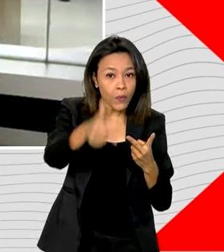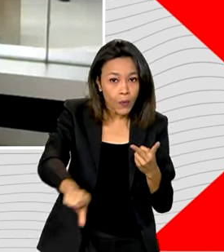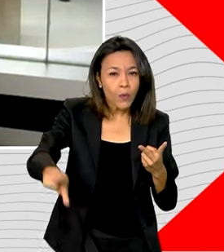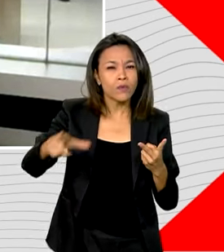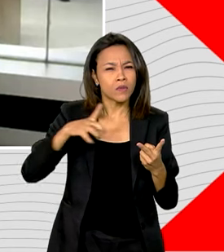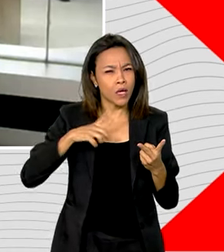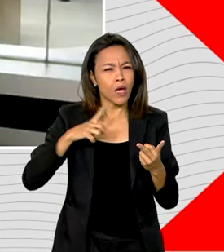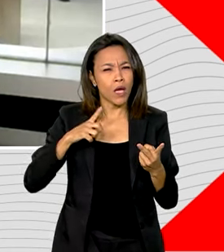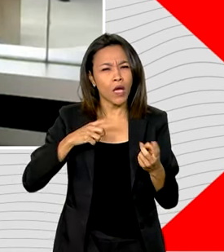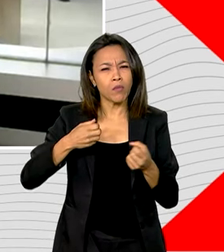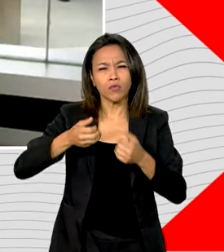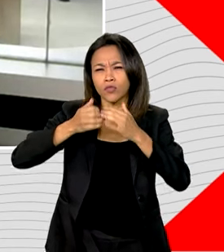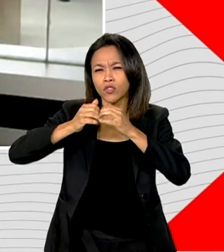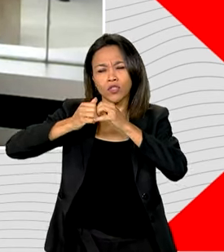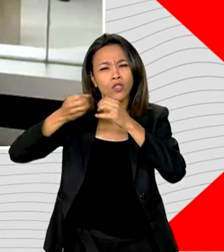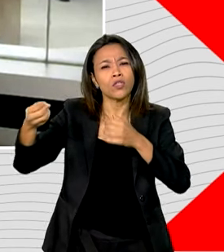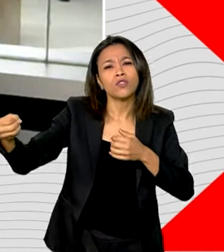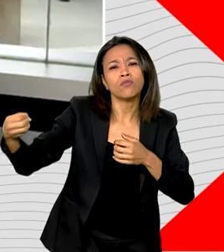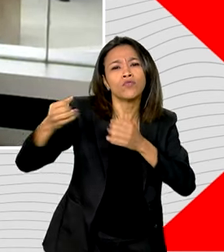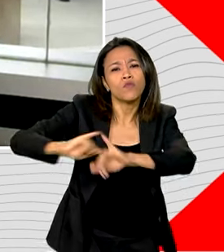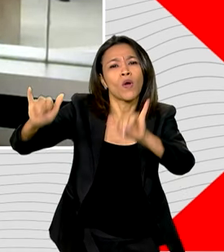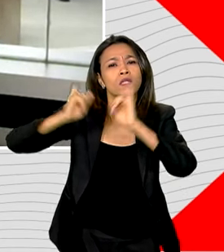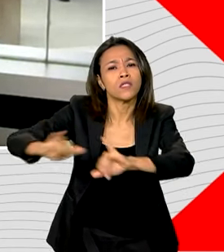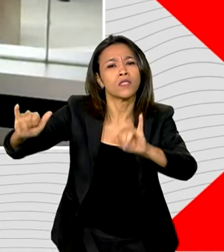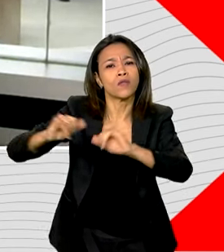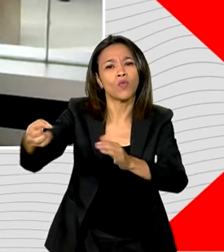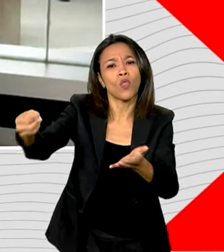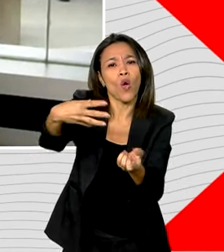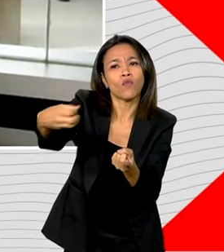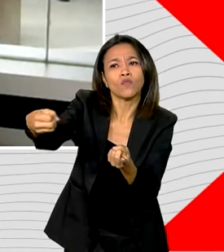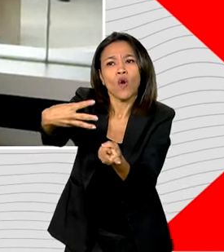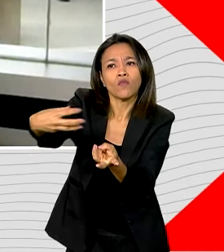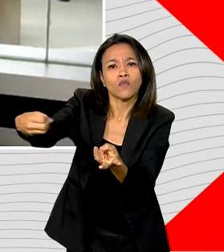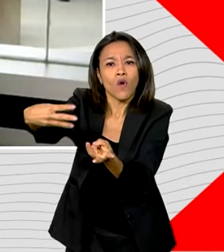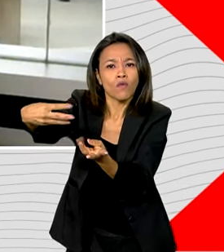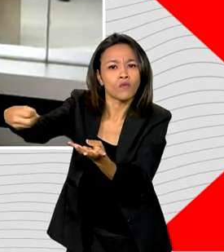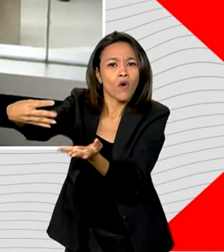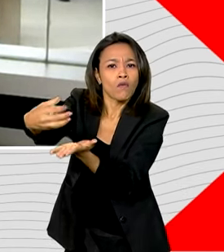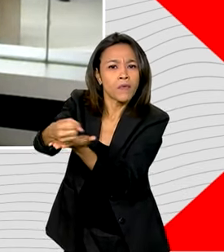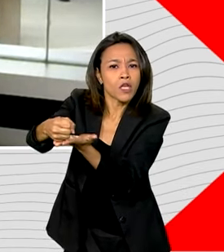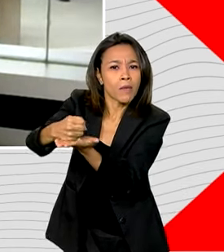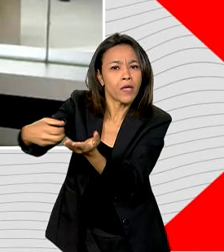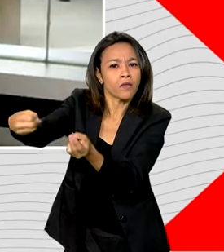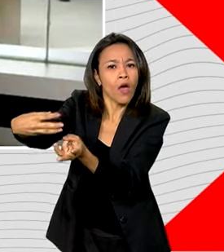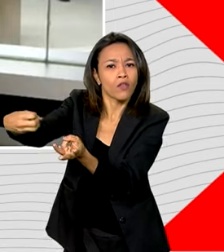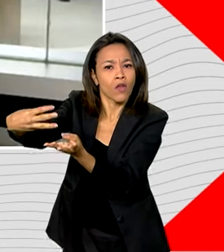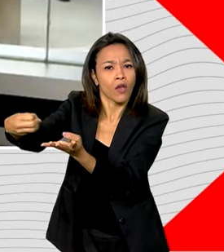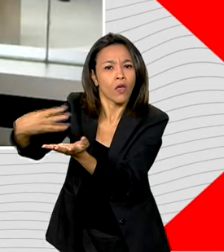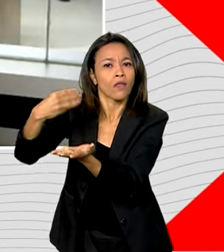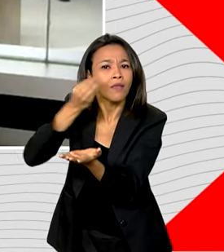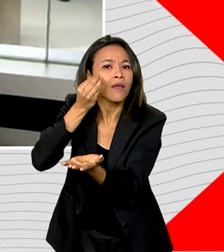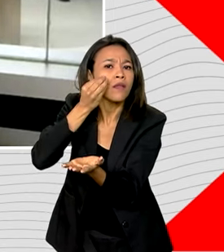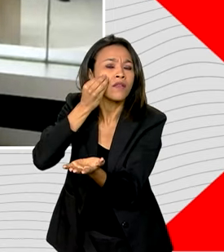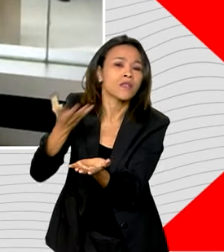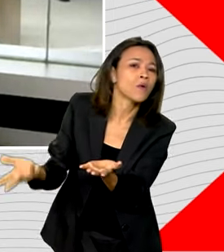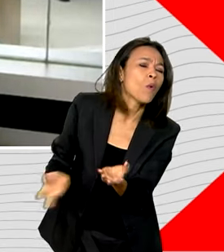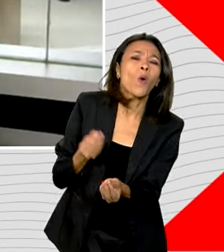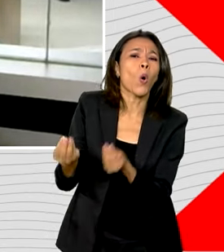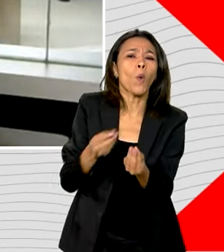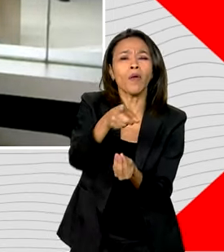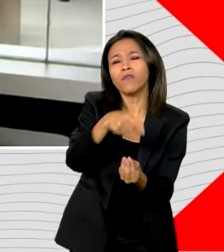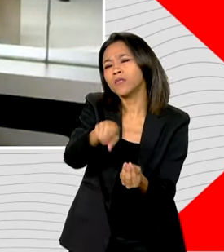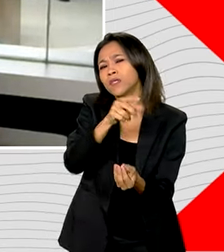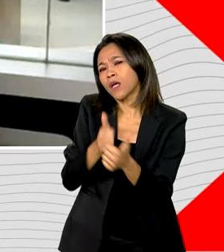lançamentos ao longo dos anos eh todos os anos novas substâncias que estão sendo testadas como é que a senhora tá